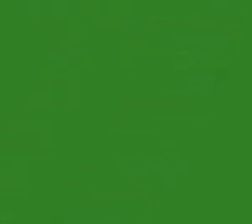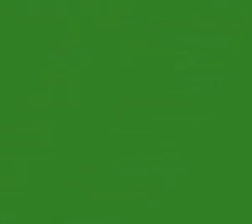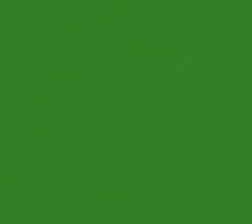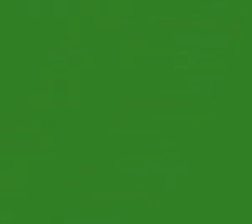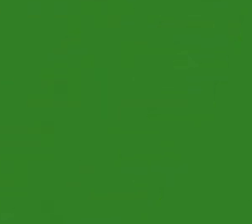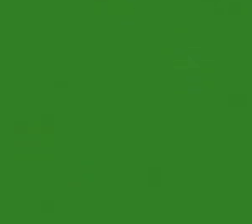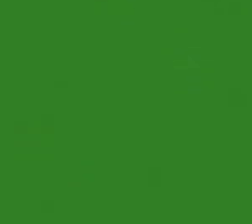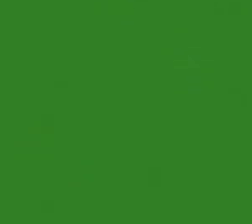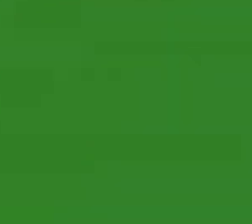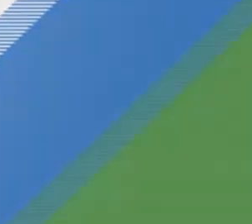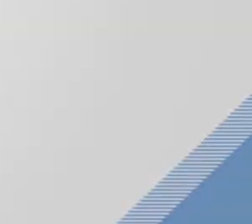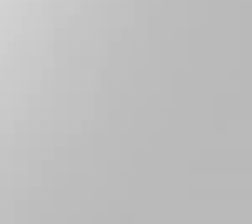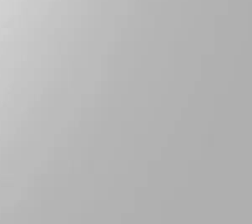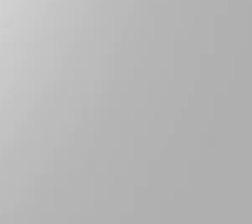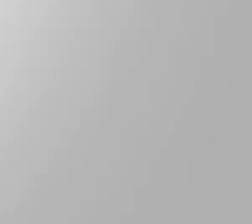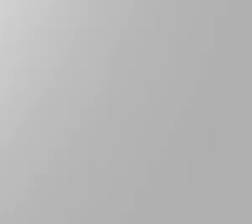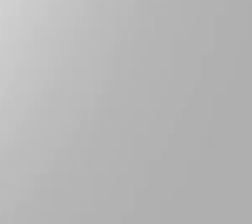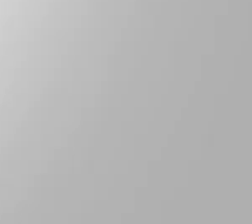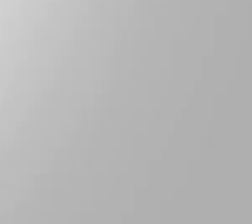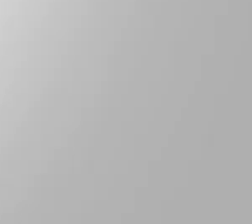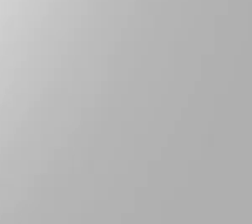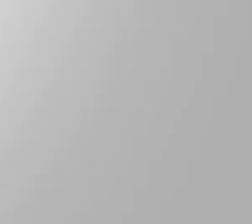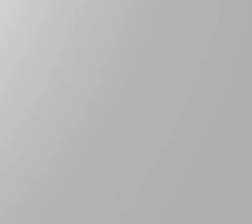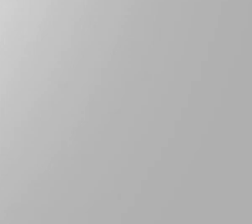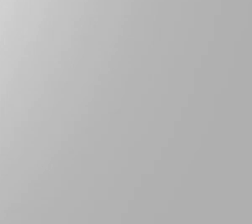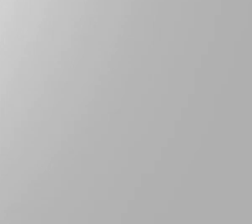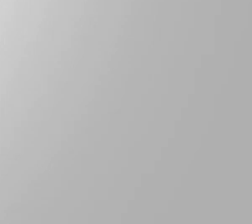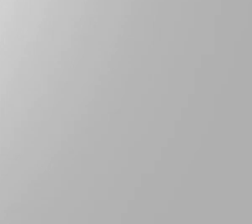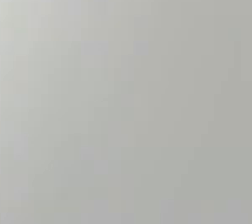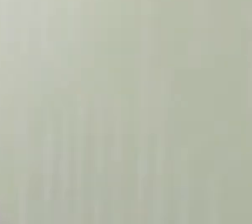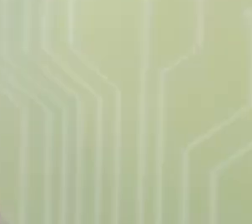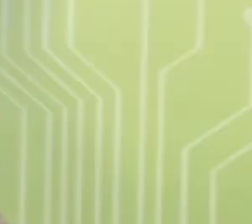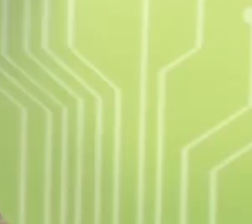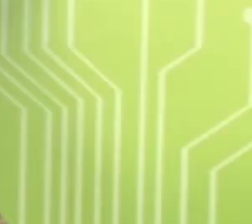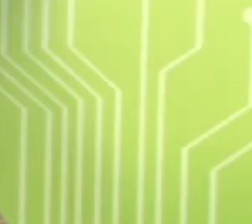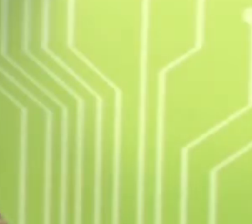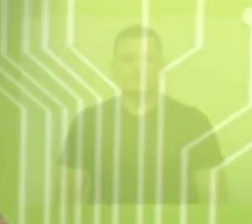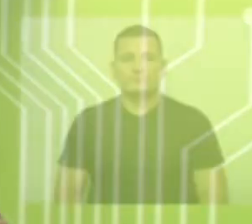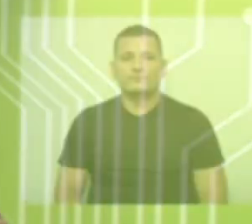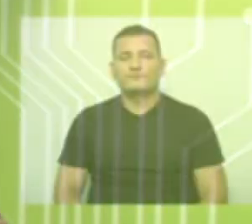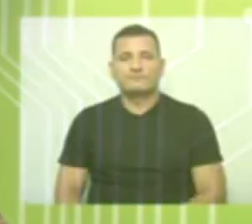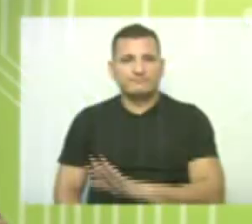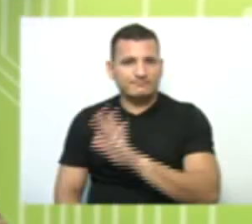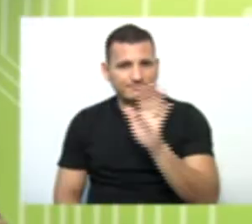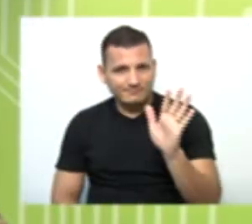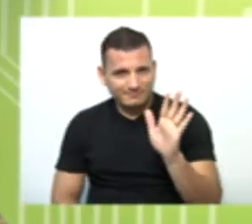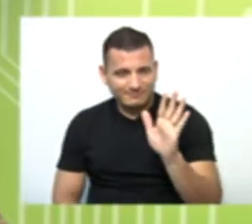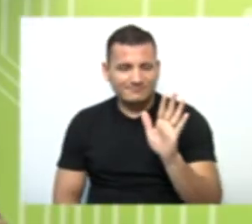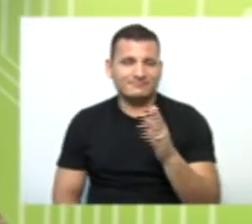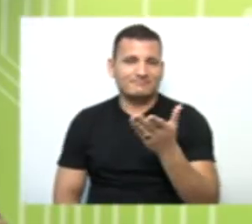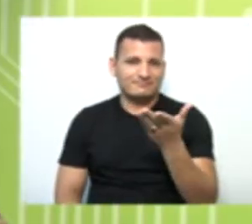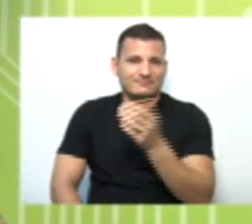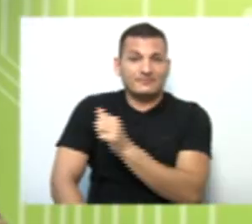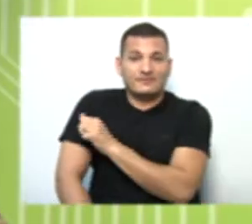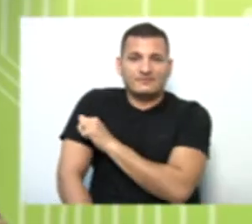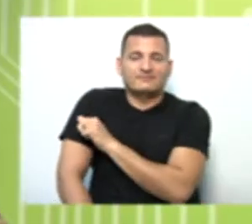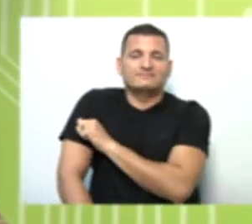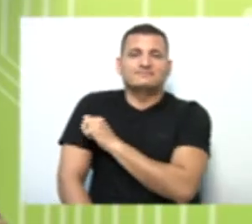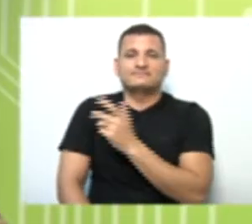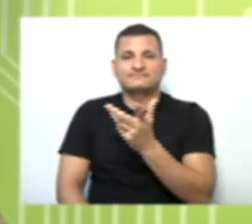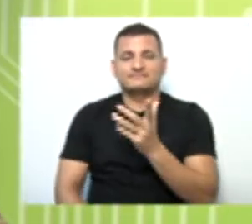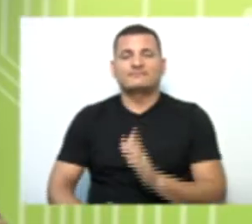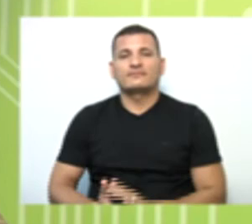Olá. Olá, queridos alunos, né? Estamos